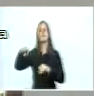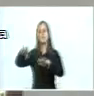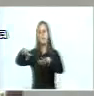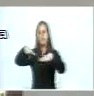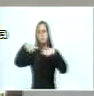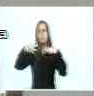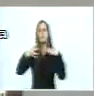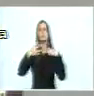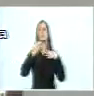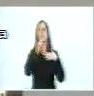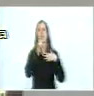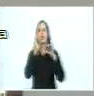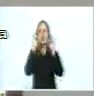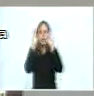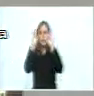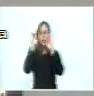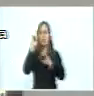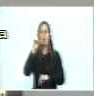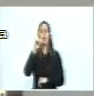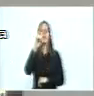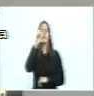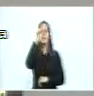Boa noite especial aqui para o doutor Sérgio.